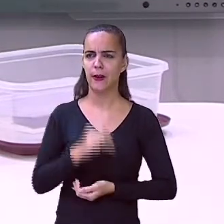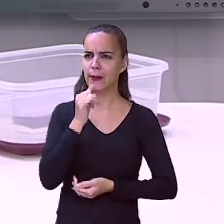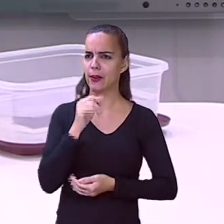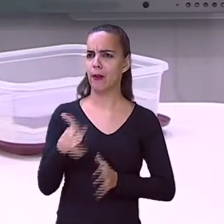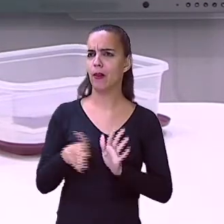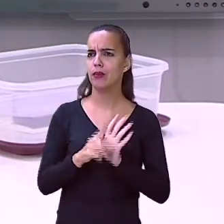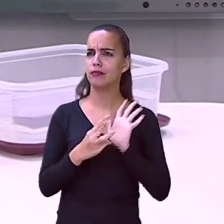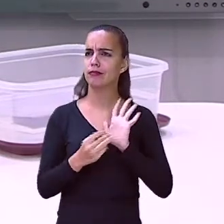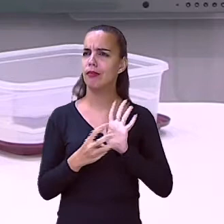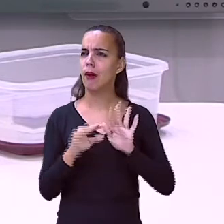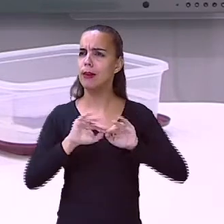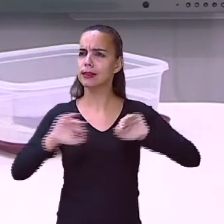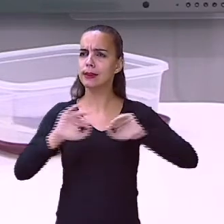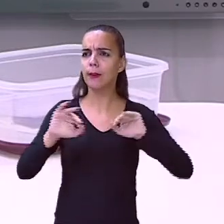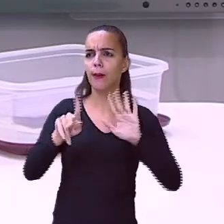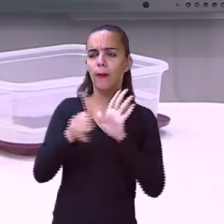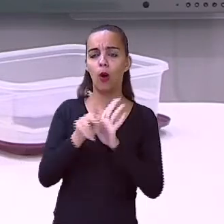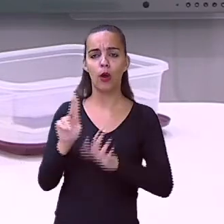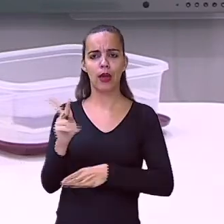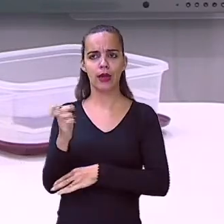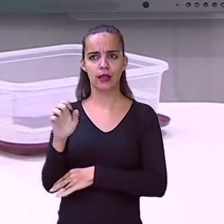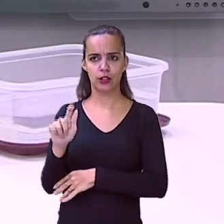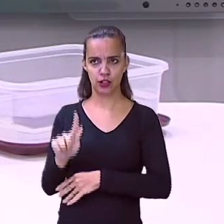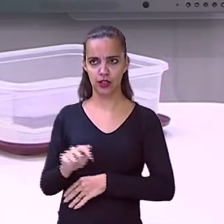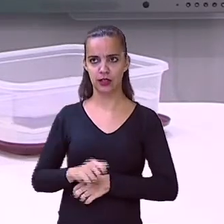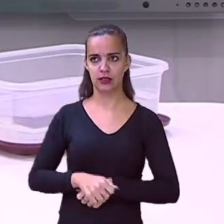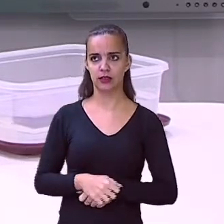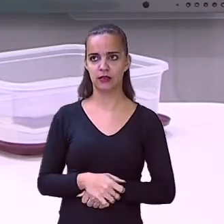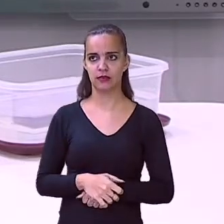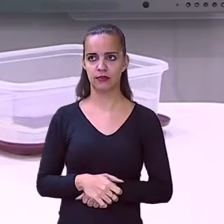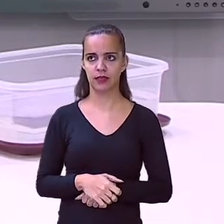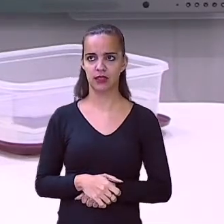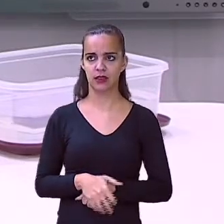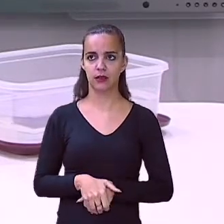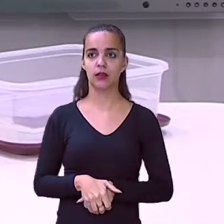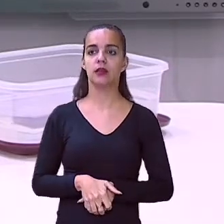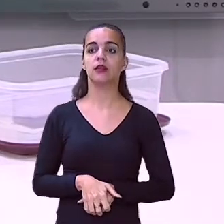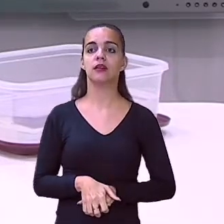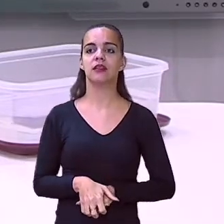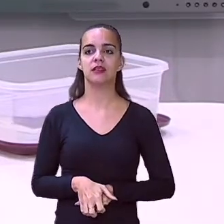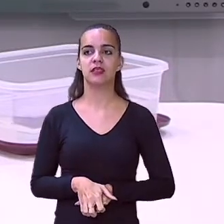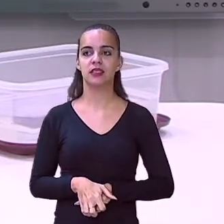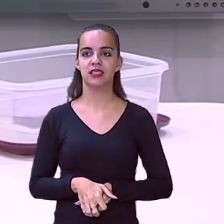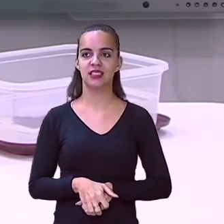métodos para separar componentes de mistura heterogênea. Cadê?